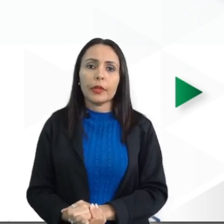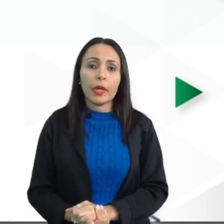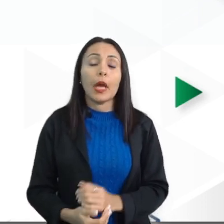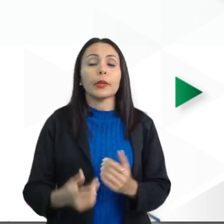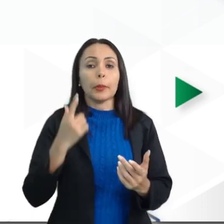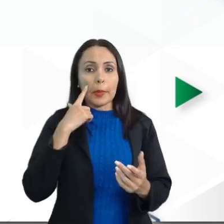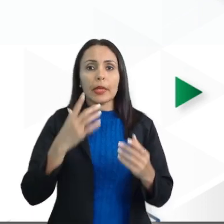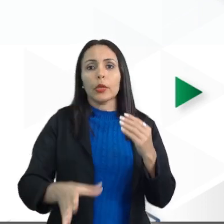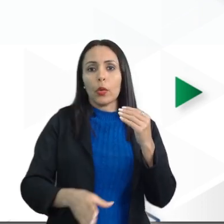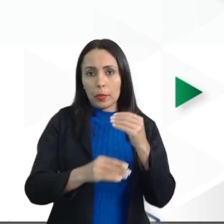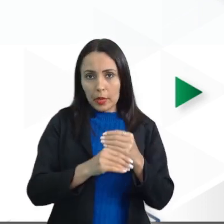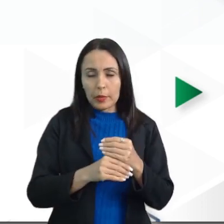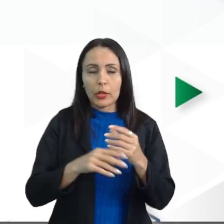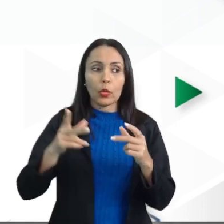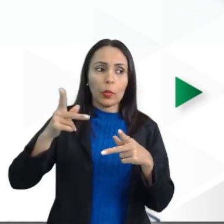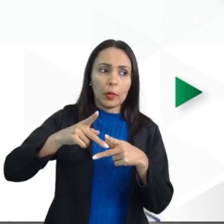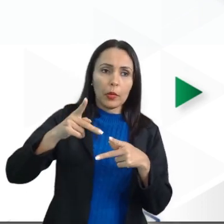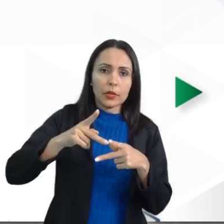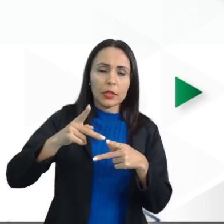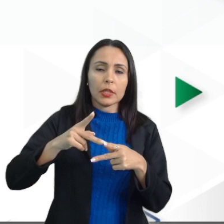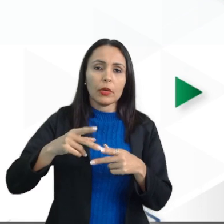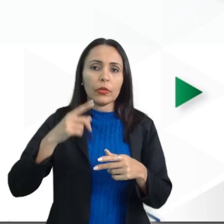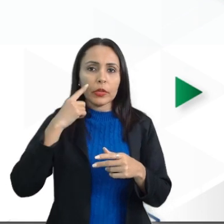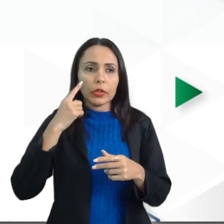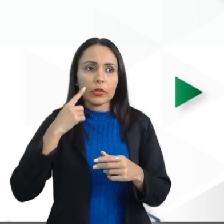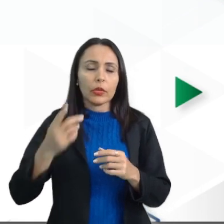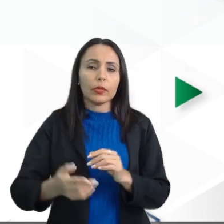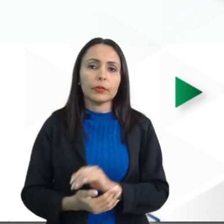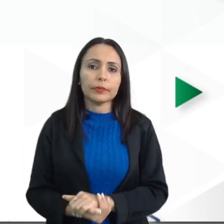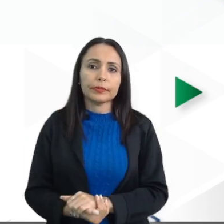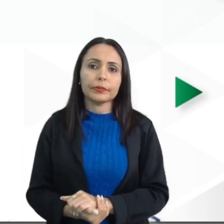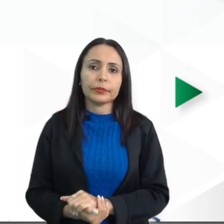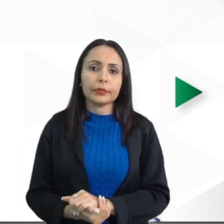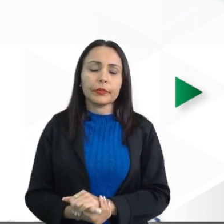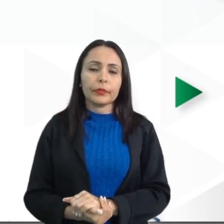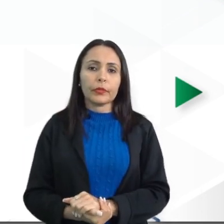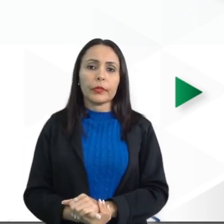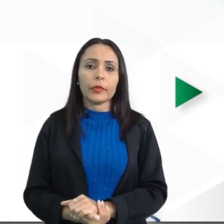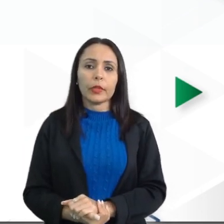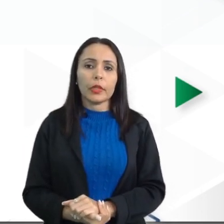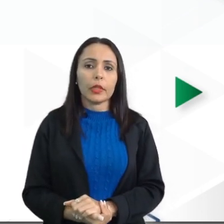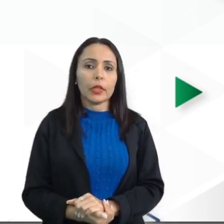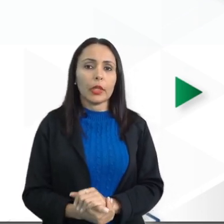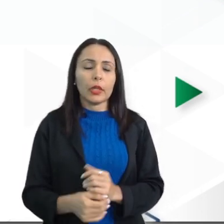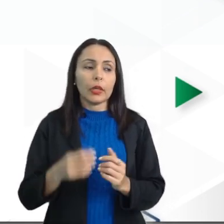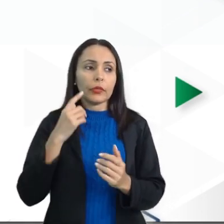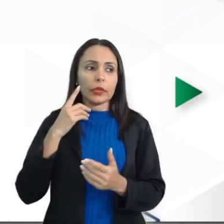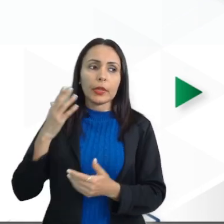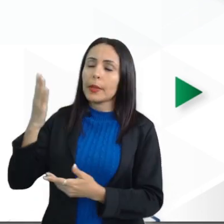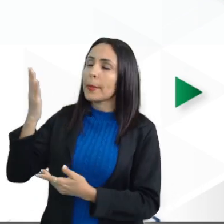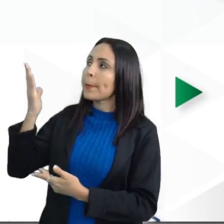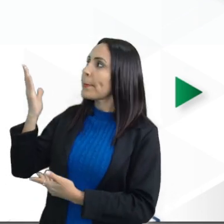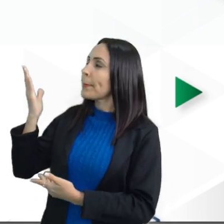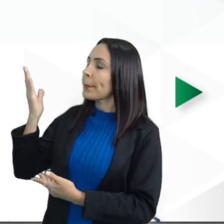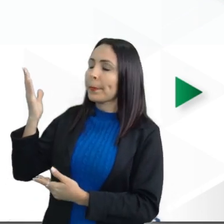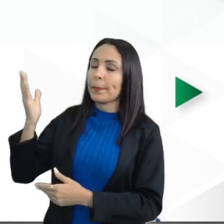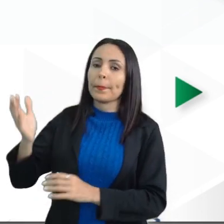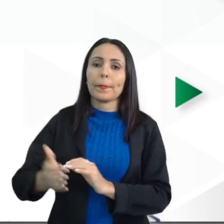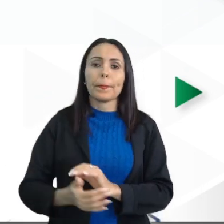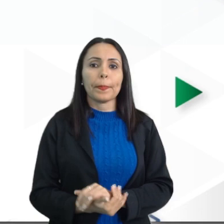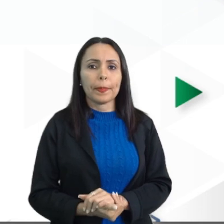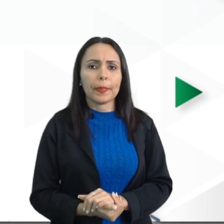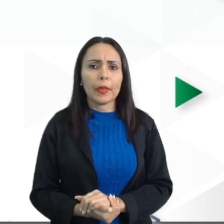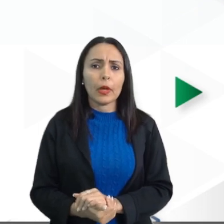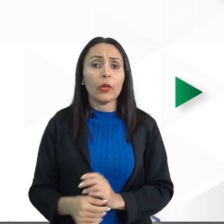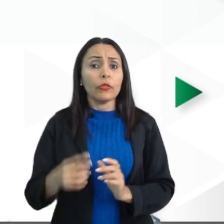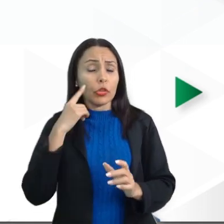complemento com preposição. Veja só, não se meta. Isso não assiste a quem? A você.